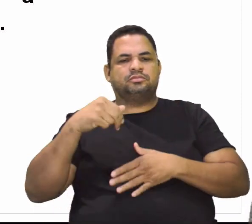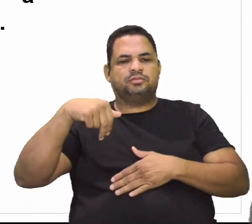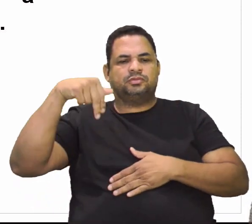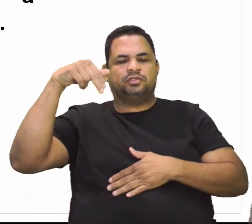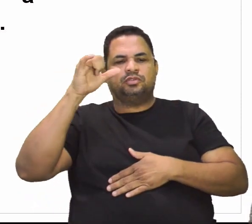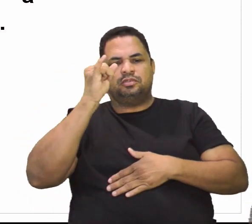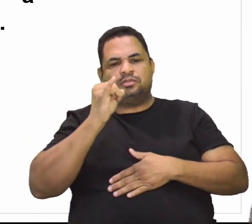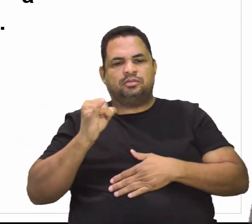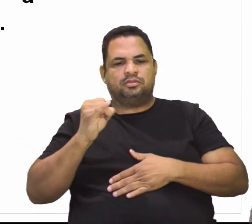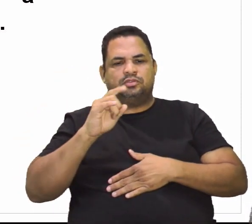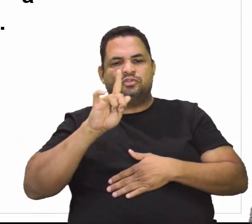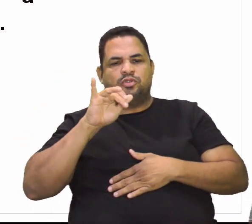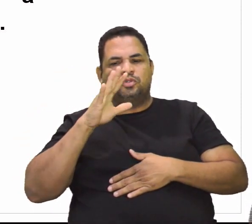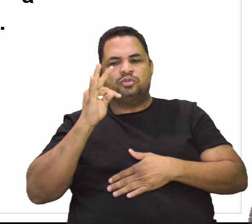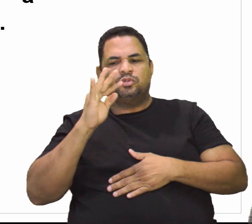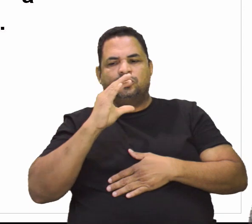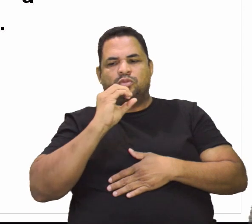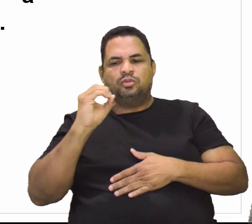Itália com Giotto.